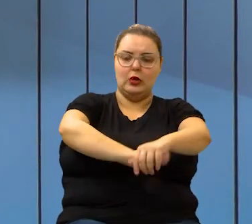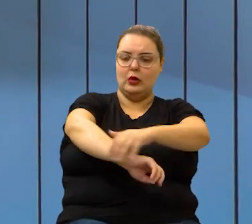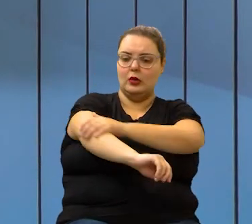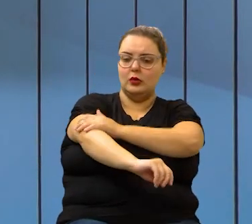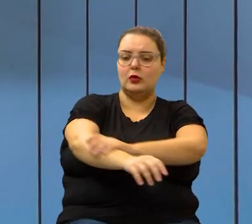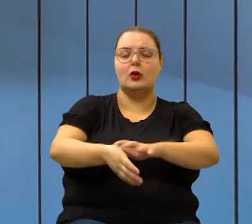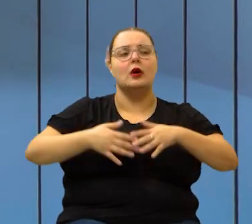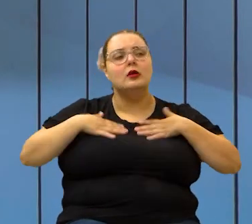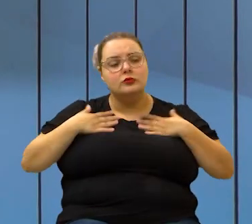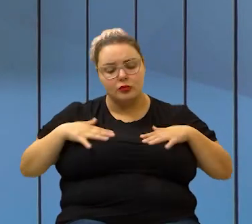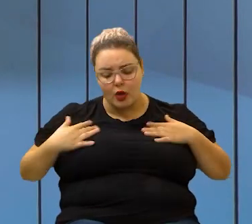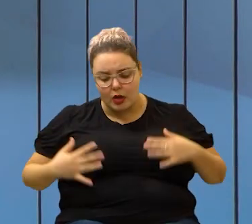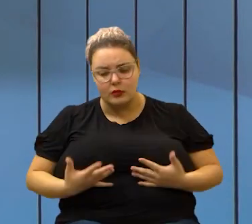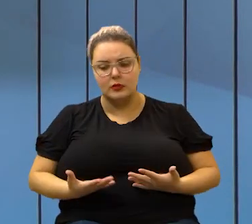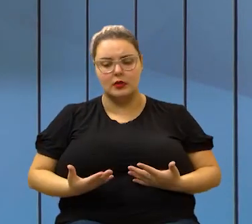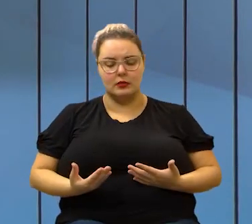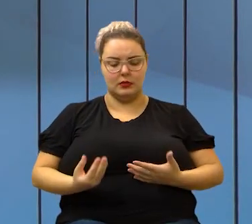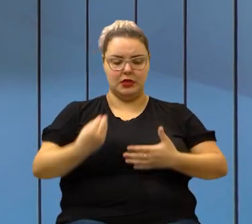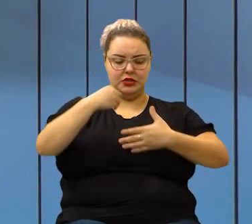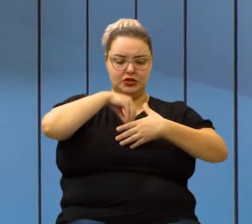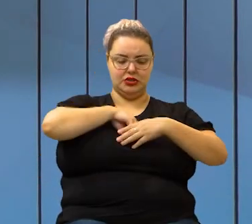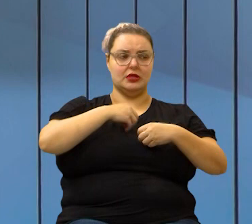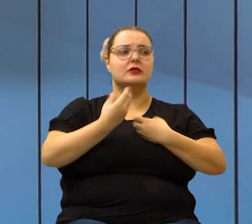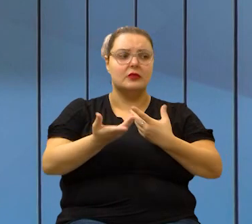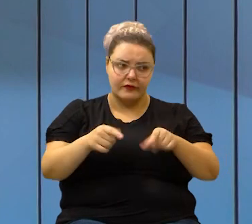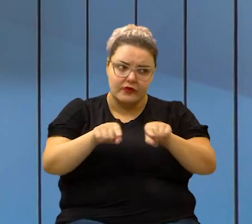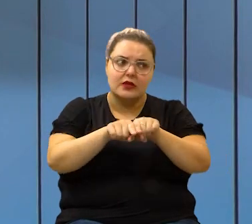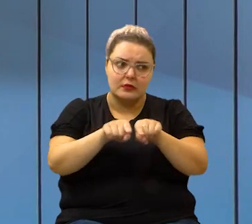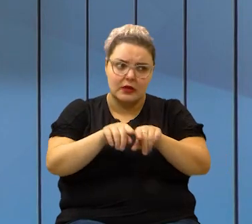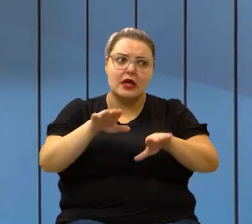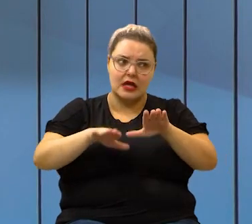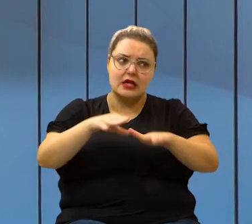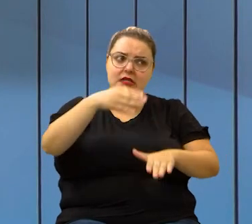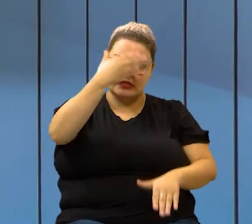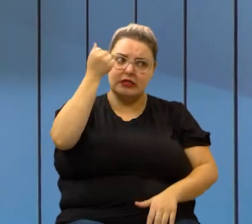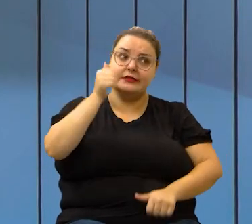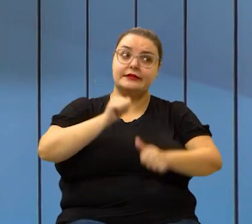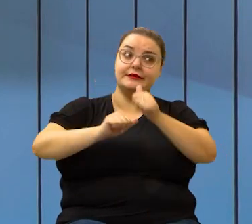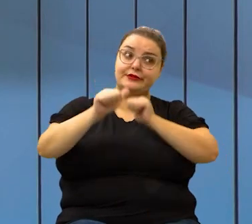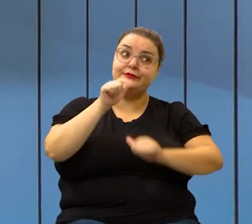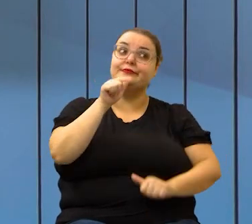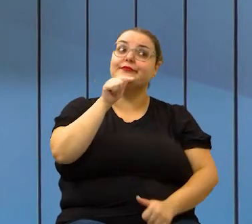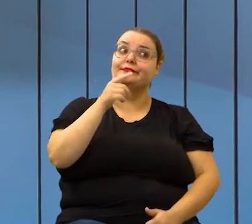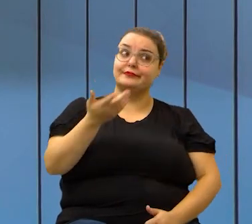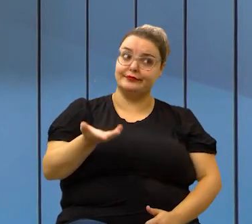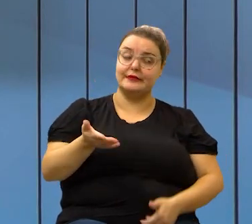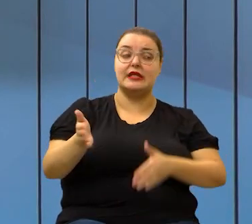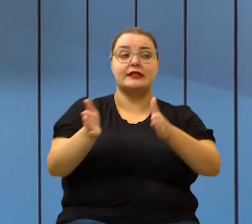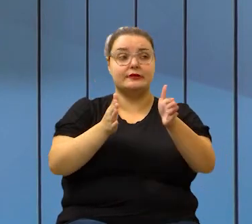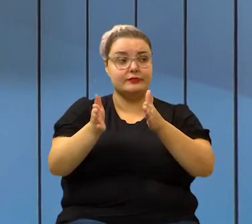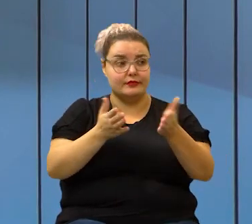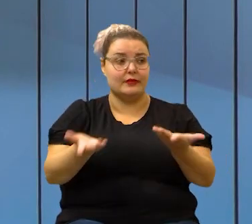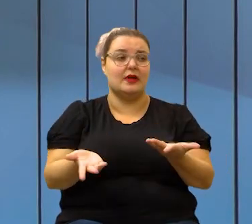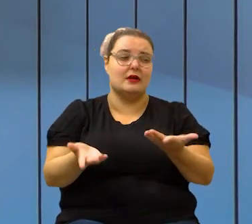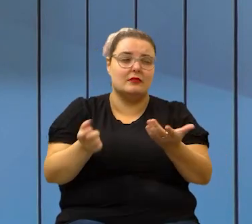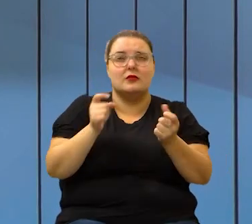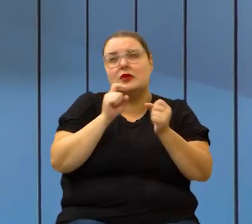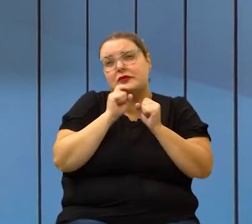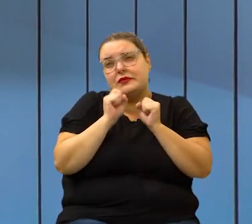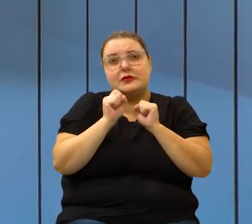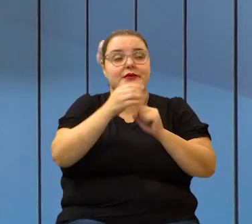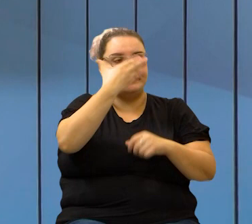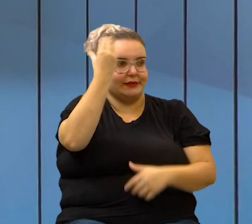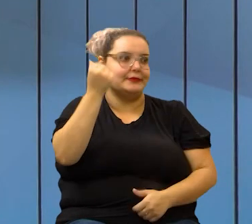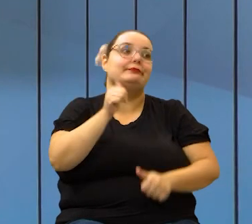fora, tudo, na pele, mas de dentro para fora também. E a gente às vezes acaba esquecendo da água, nesse período está um pouquinho